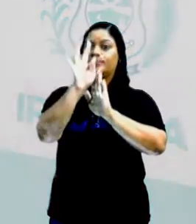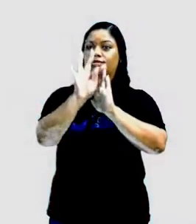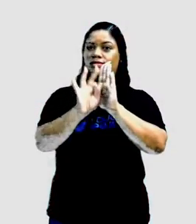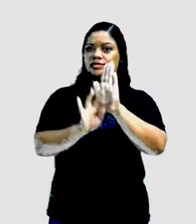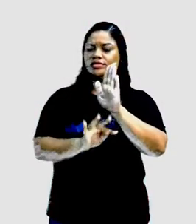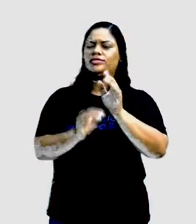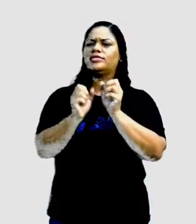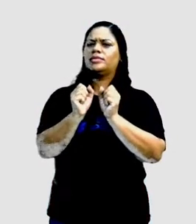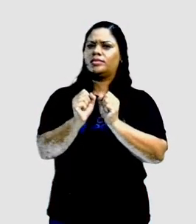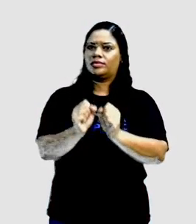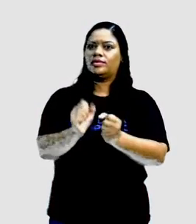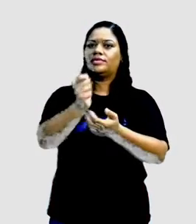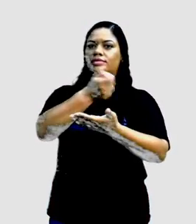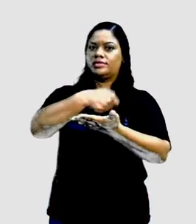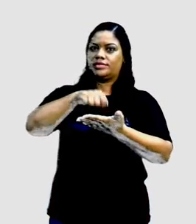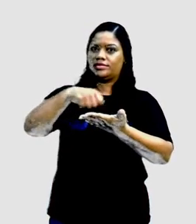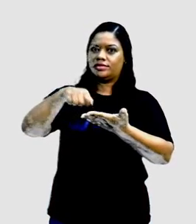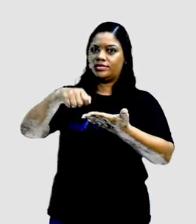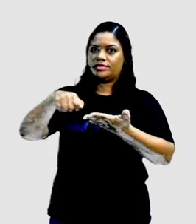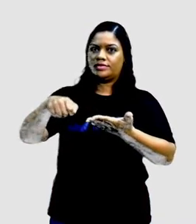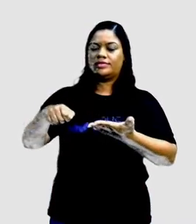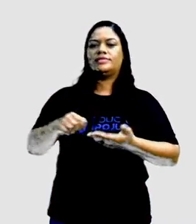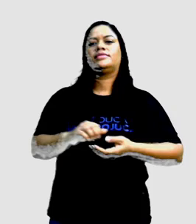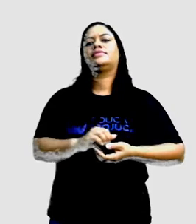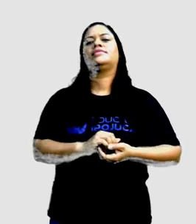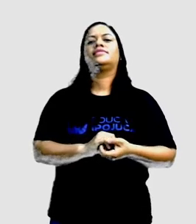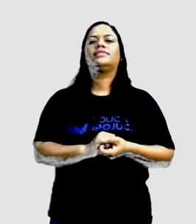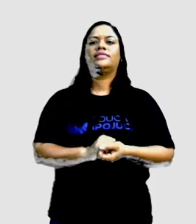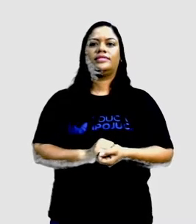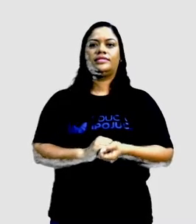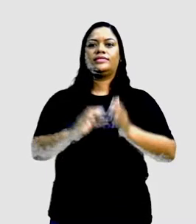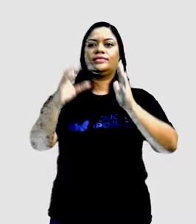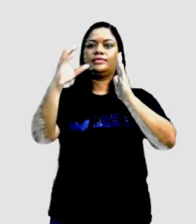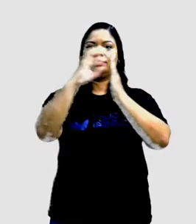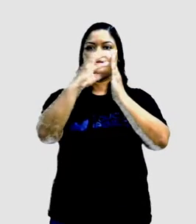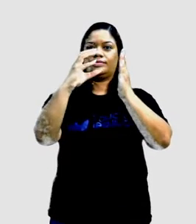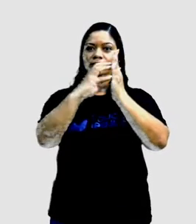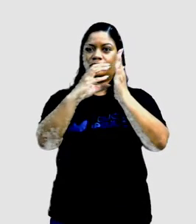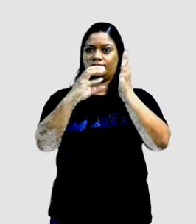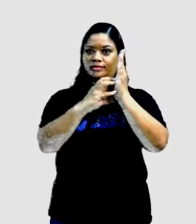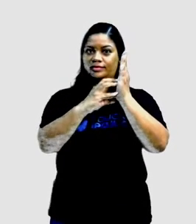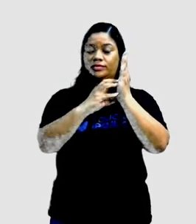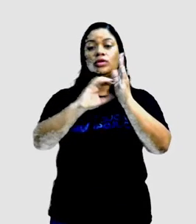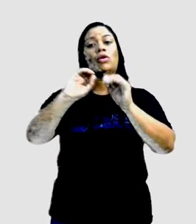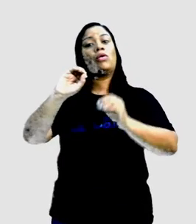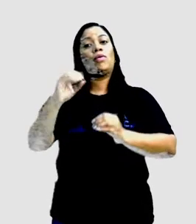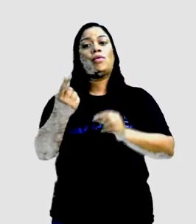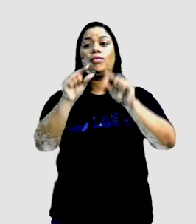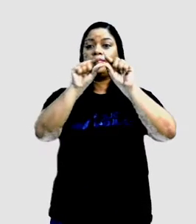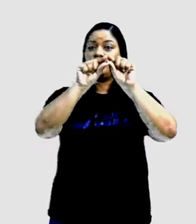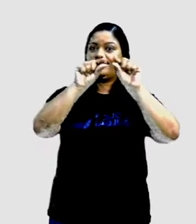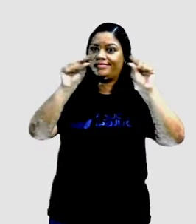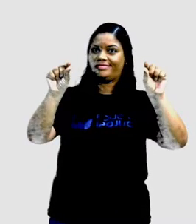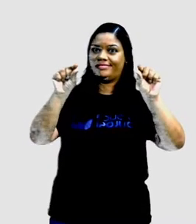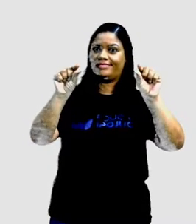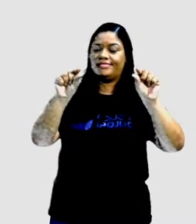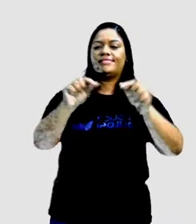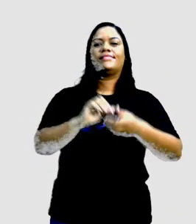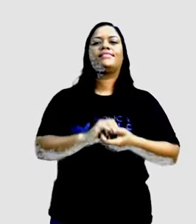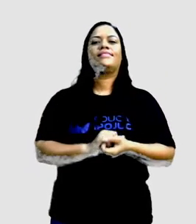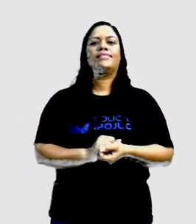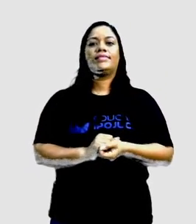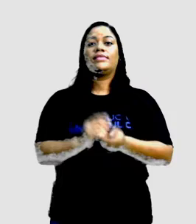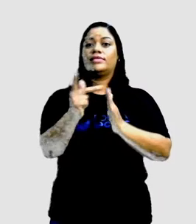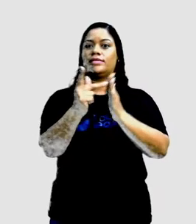né, eles podem ser escritos em prosa, como vocês podem acompanhar aí, ou em verso. O poema é um